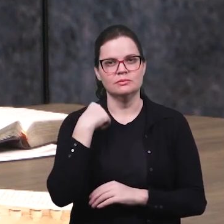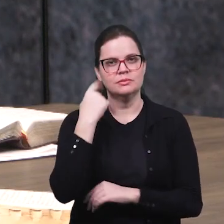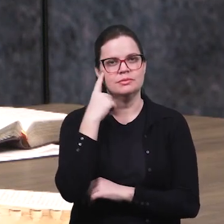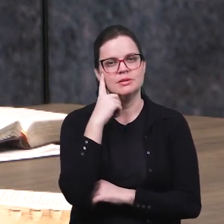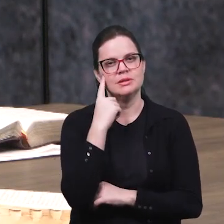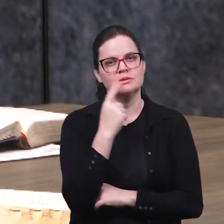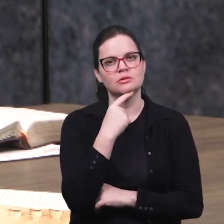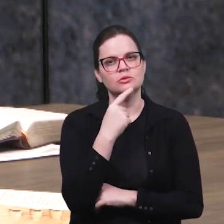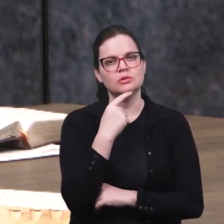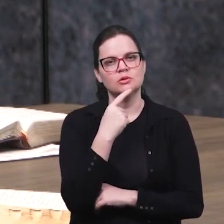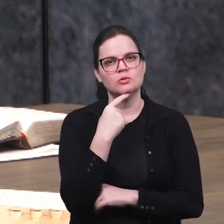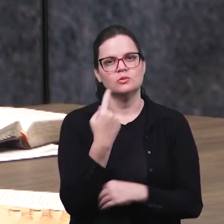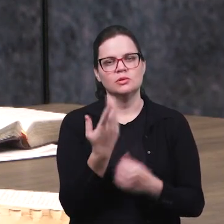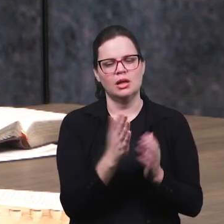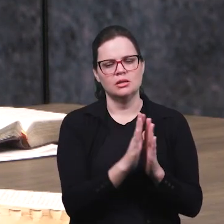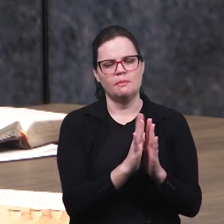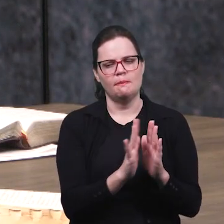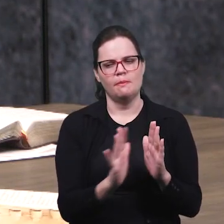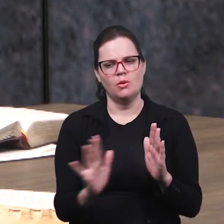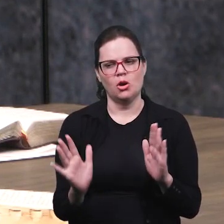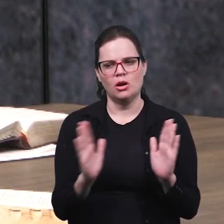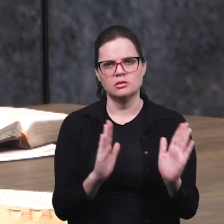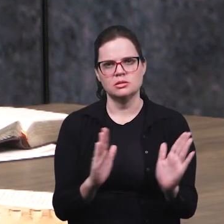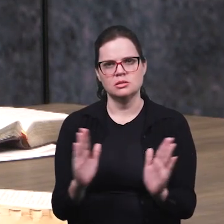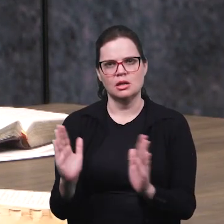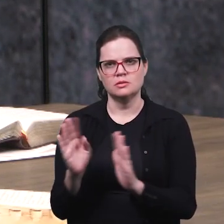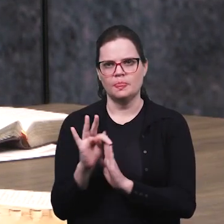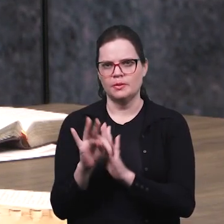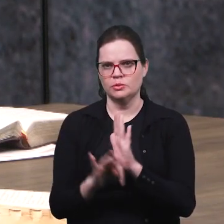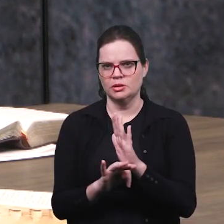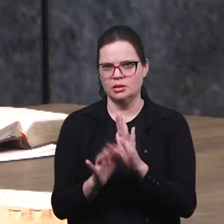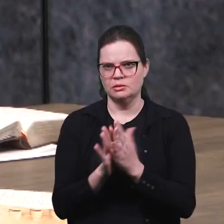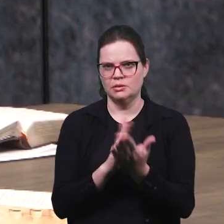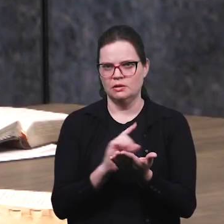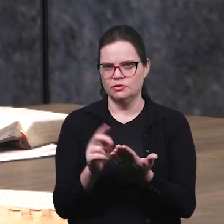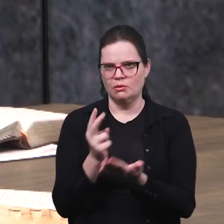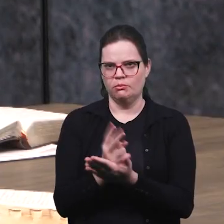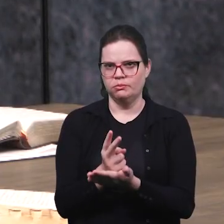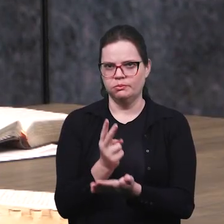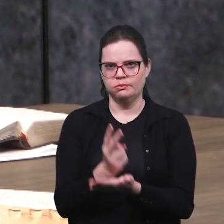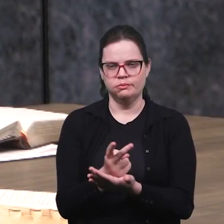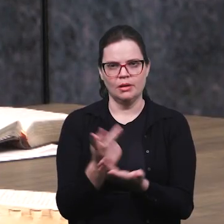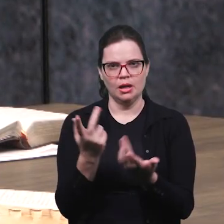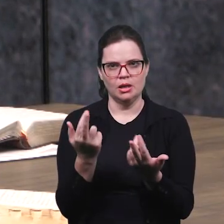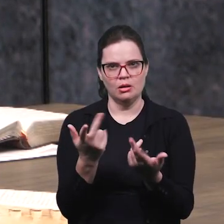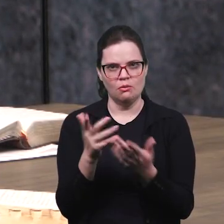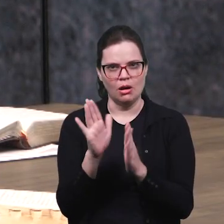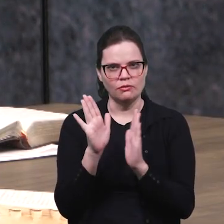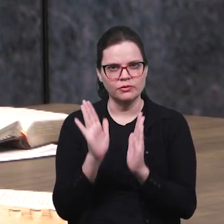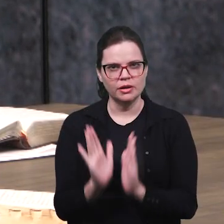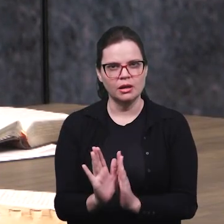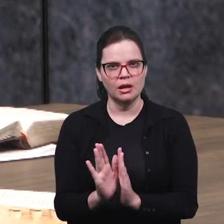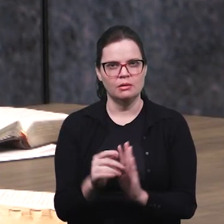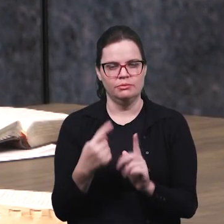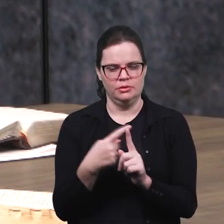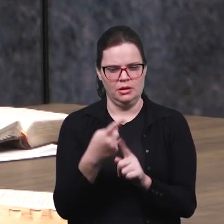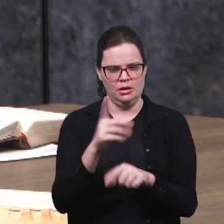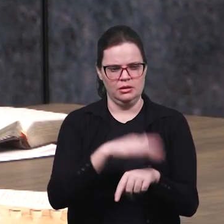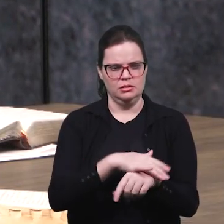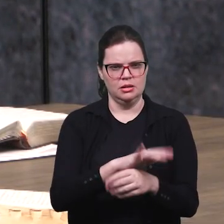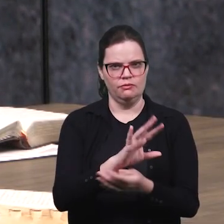será que ao longo desse processo o texto da Bíblia foi preservado de maneira fiel, de